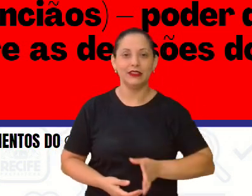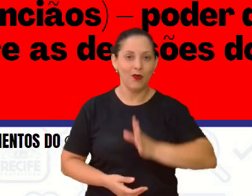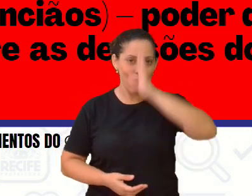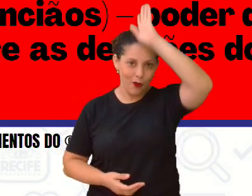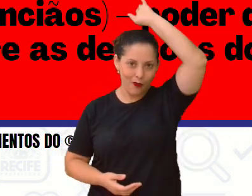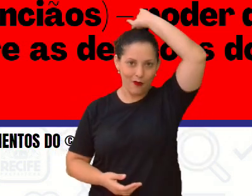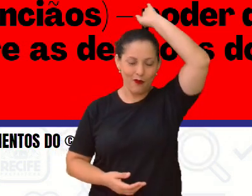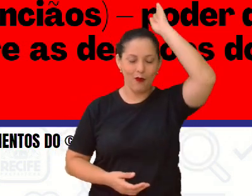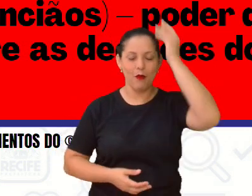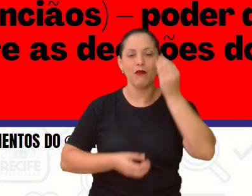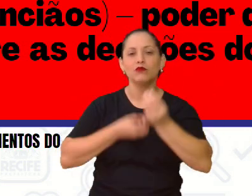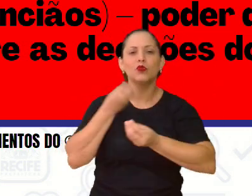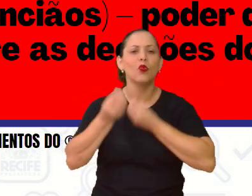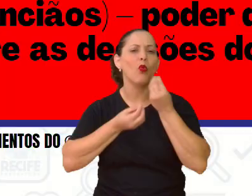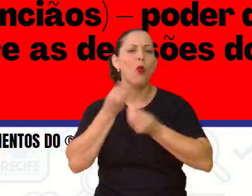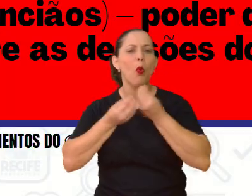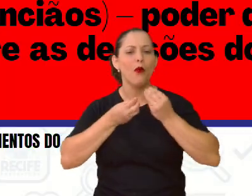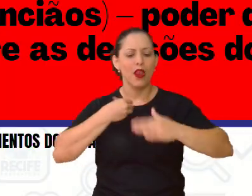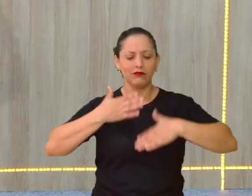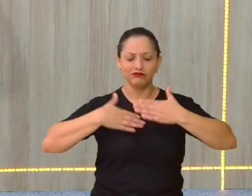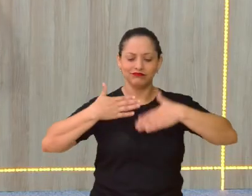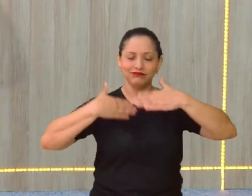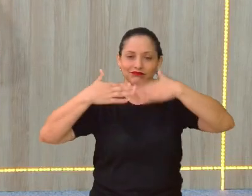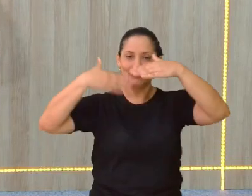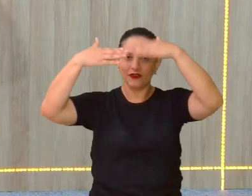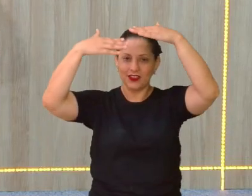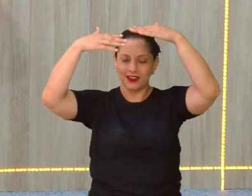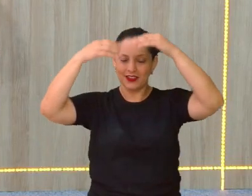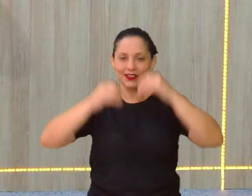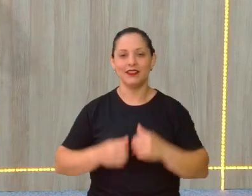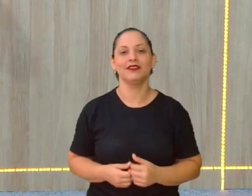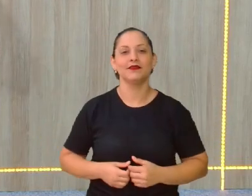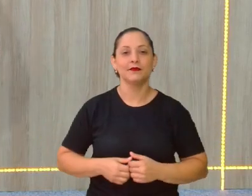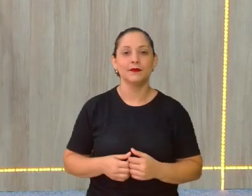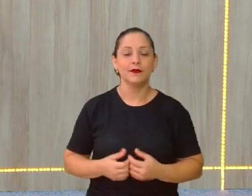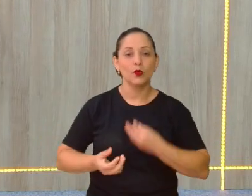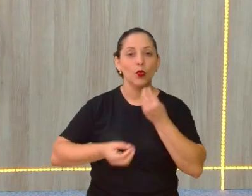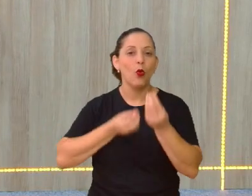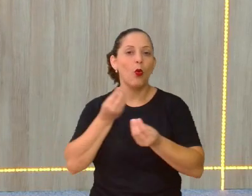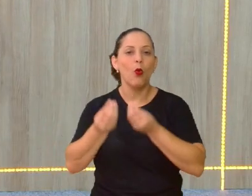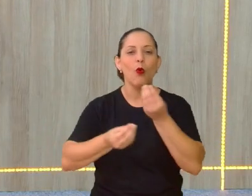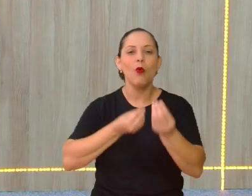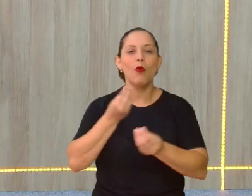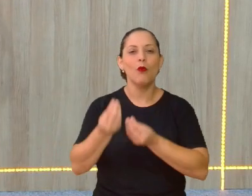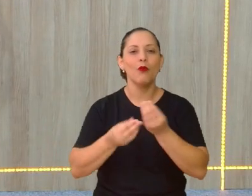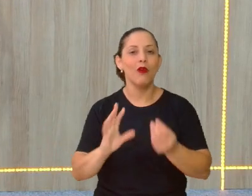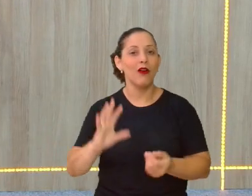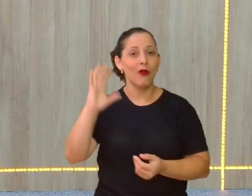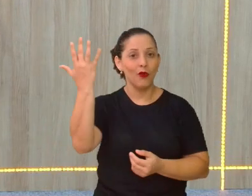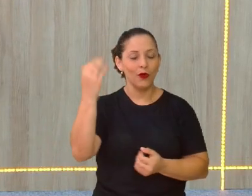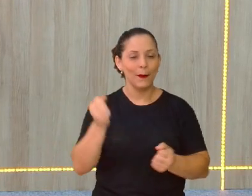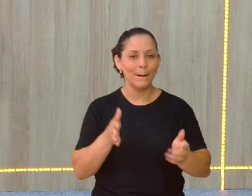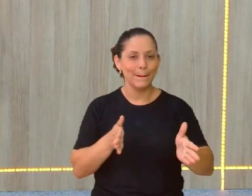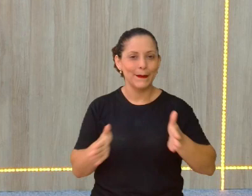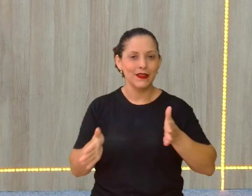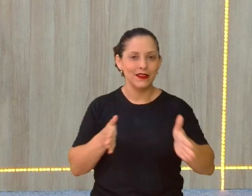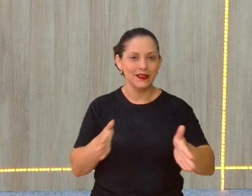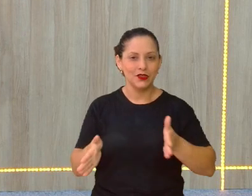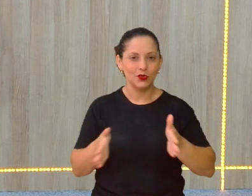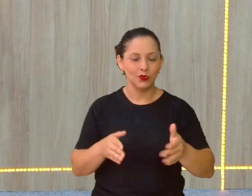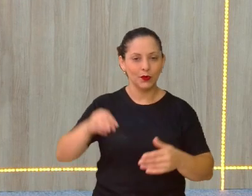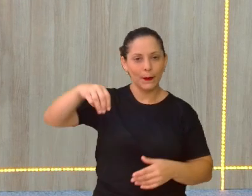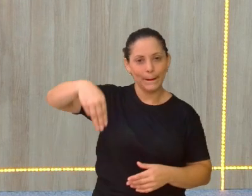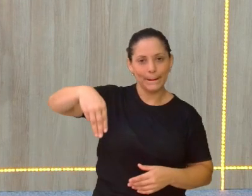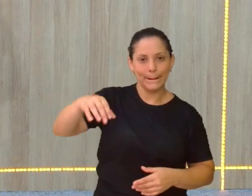ela desenvolveu, como ocorreu ali, né, o período, né, da